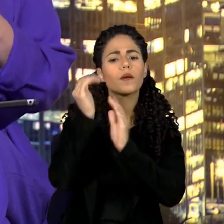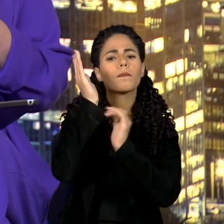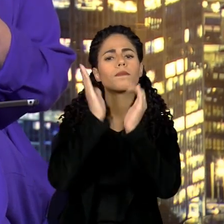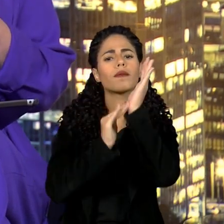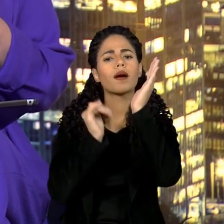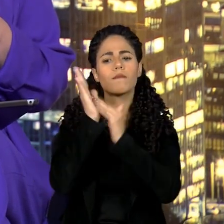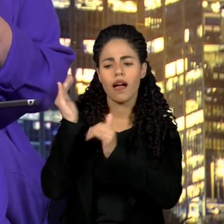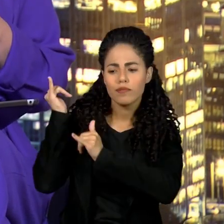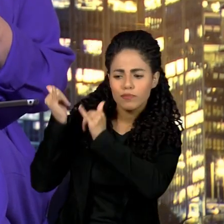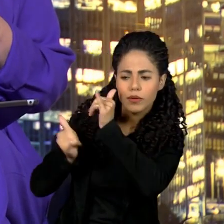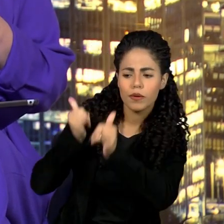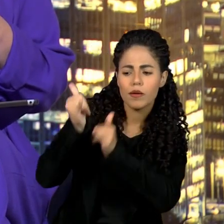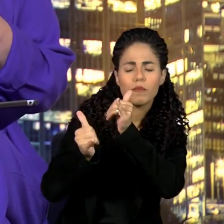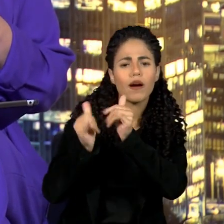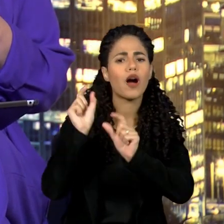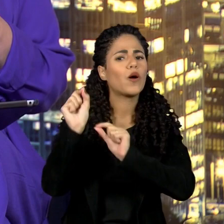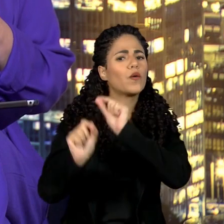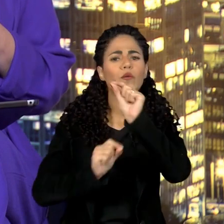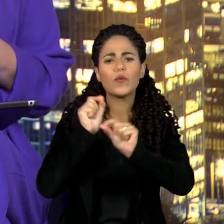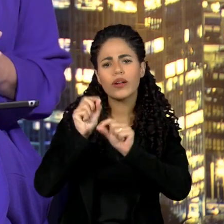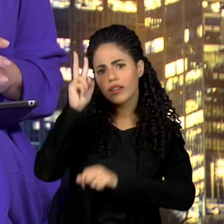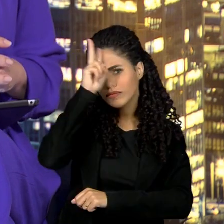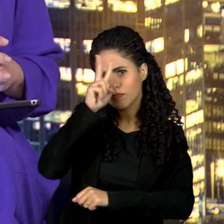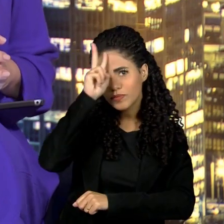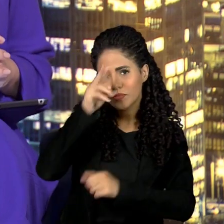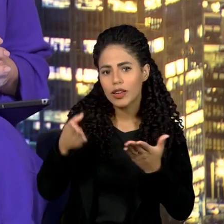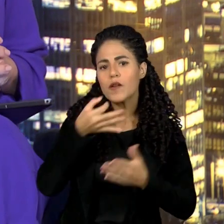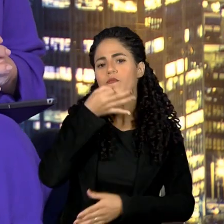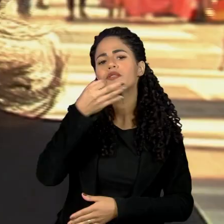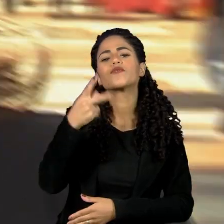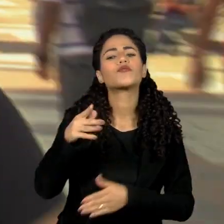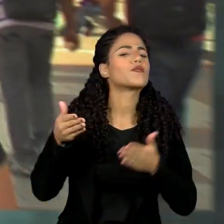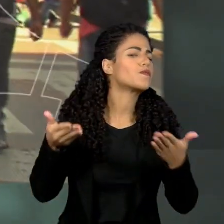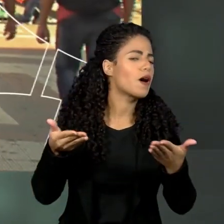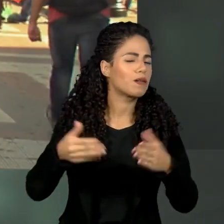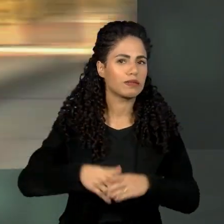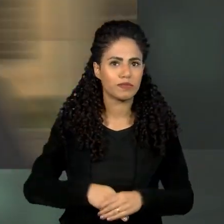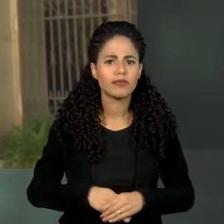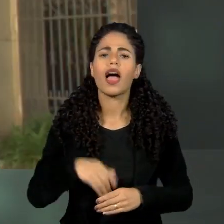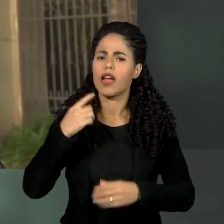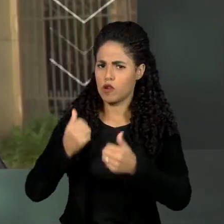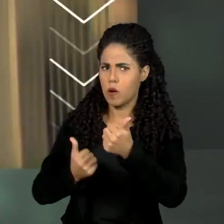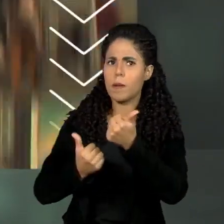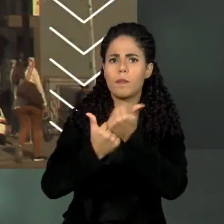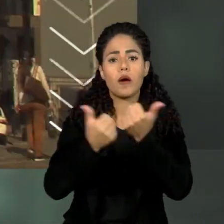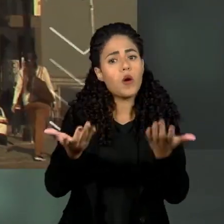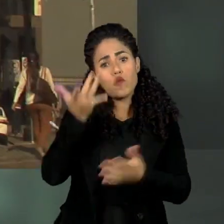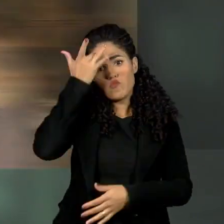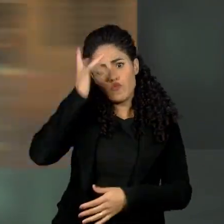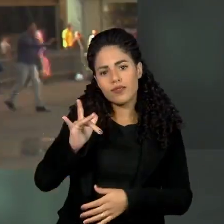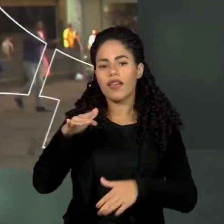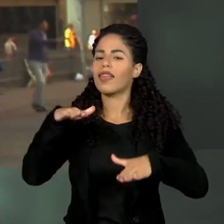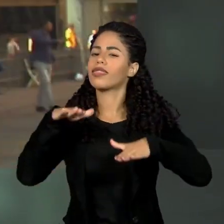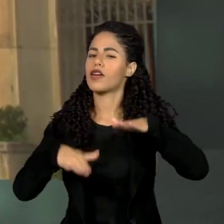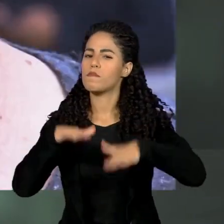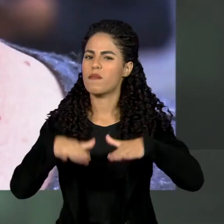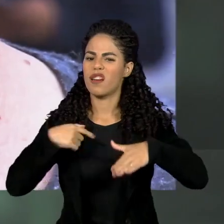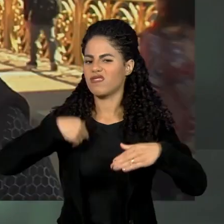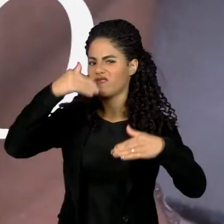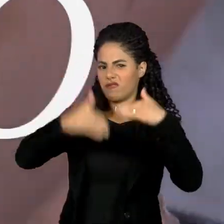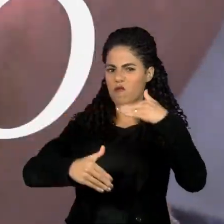que ele diz sobre a identidade de um povo? Qual a sua opinião? Sou a favor. Não sei. Depende. Sou